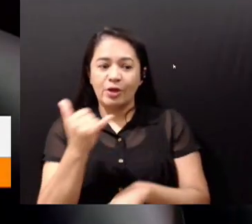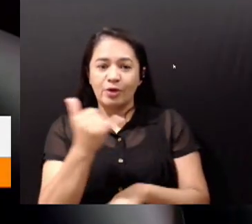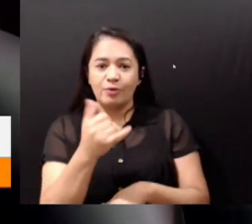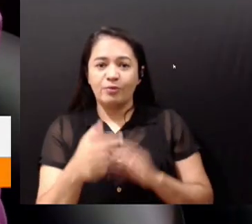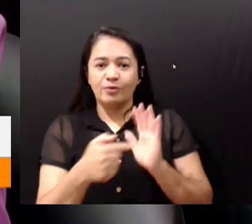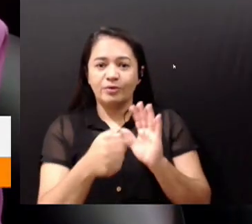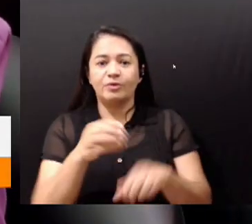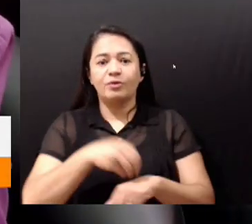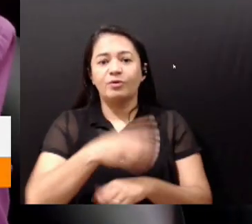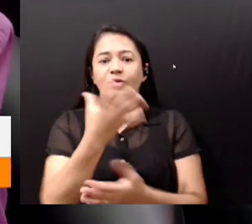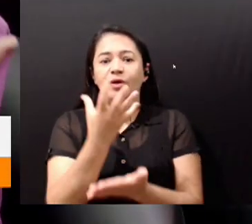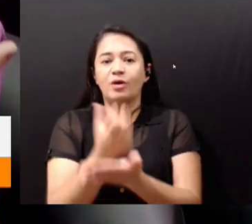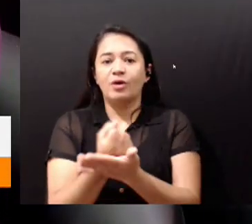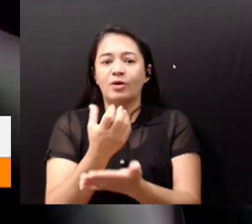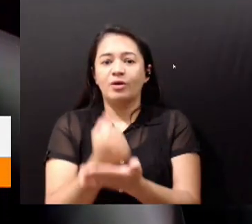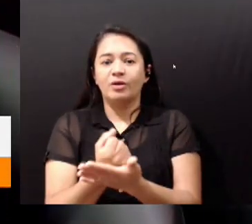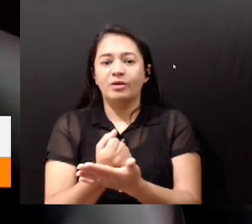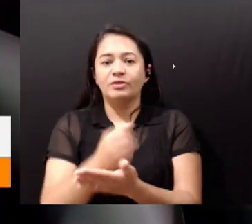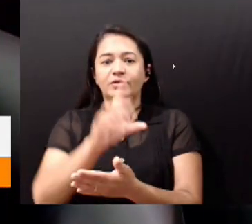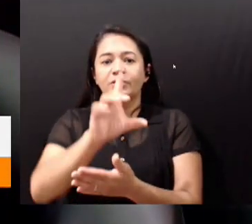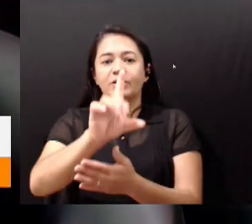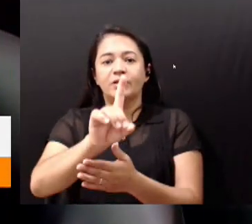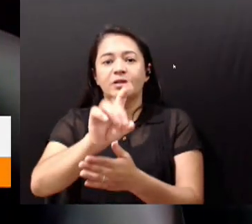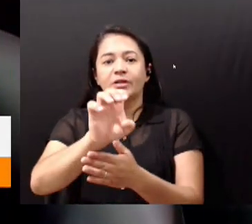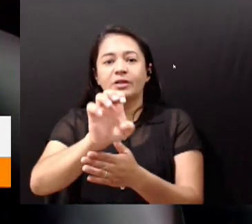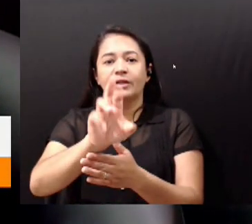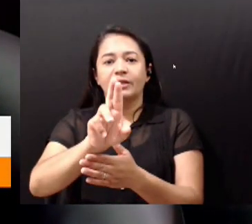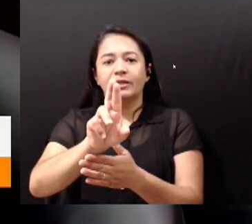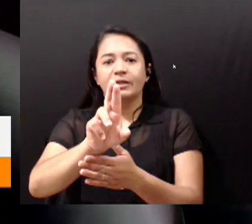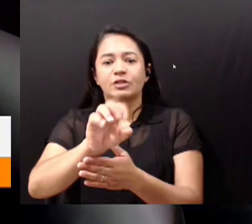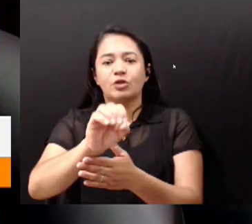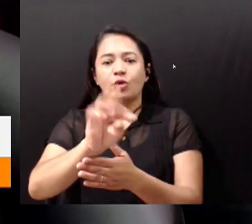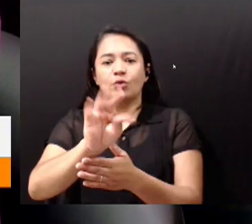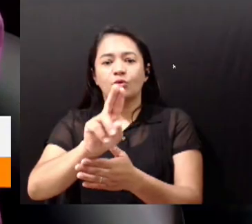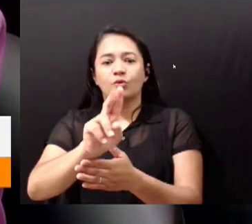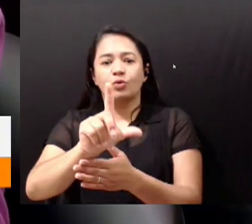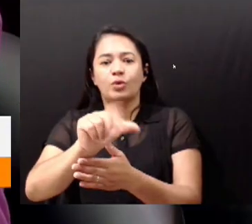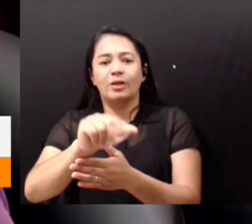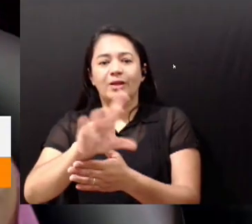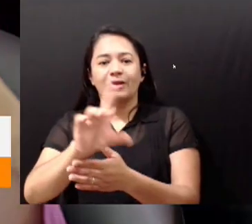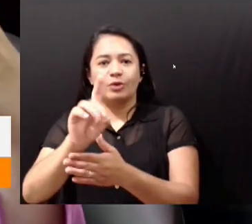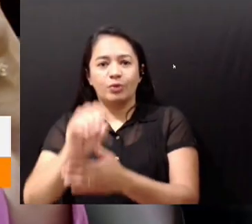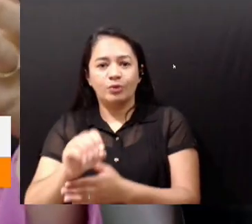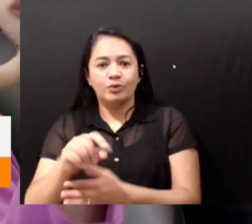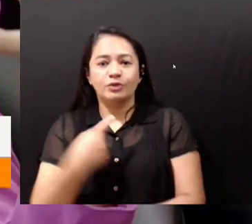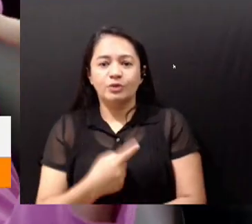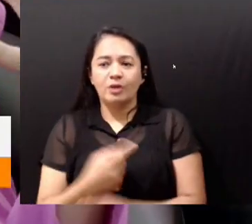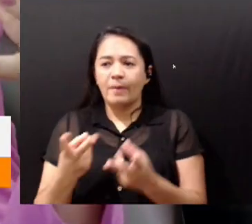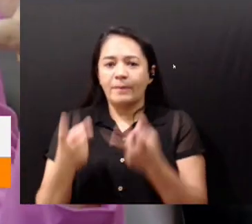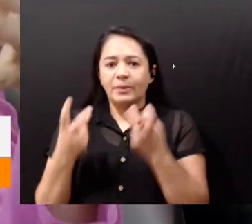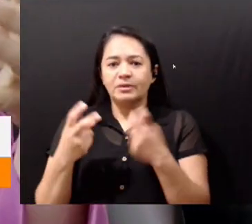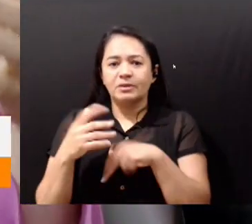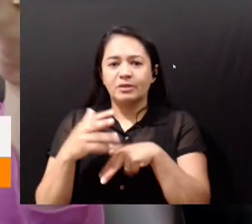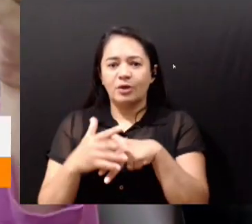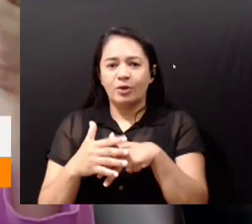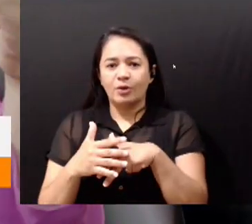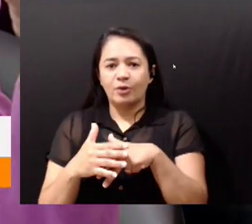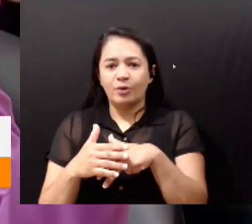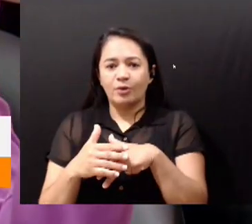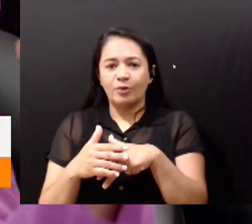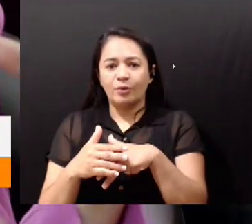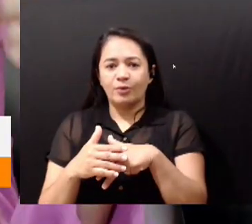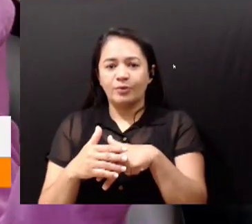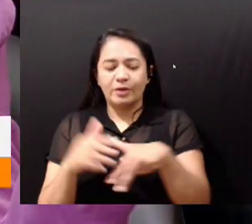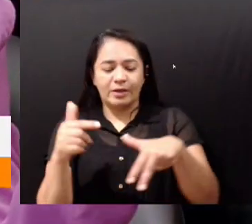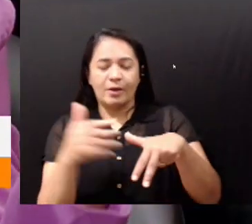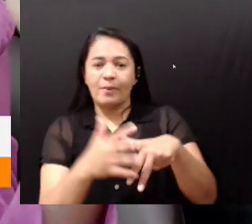aplicativo Desrotulando, não sei se vocês conhecem. E aí a gente vê o paciente que ele é o paciente não,